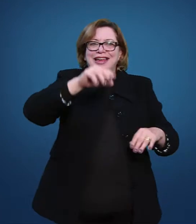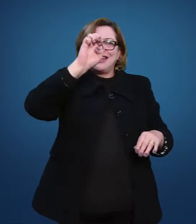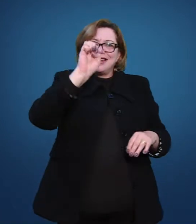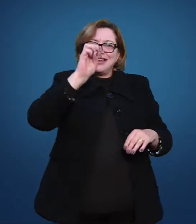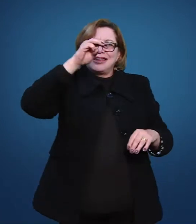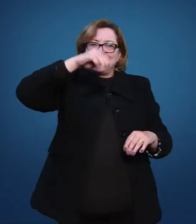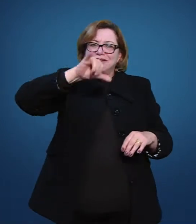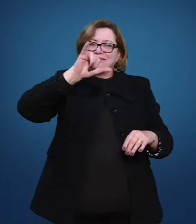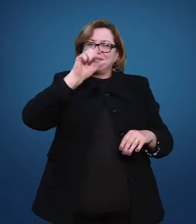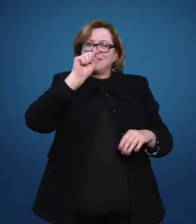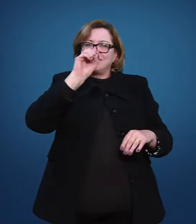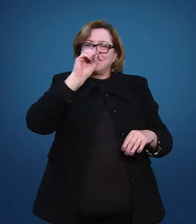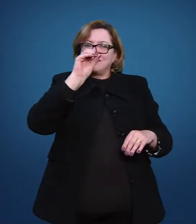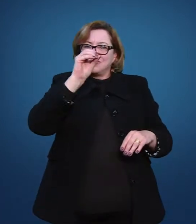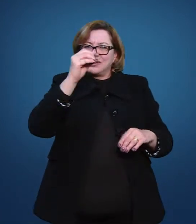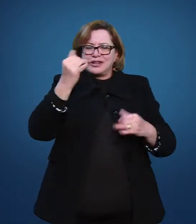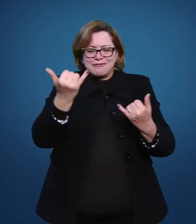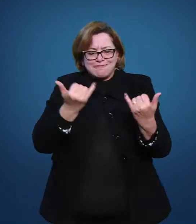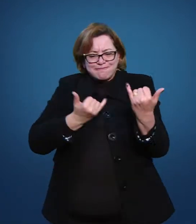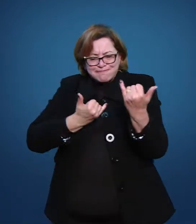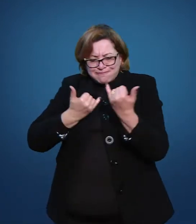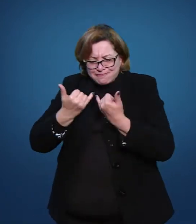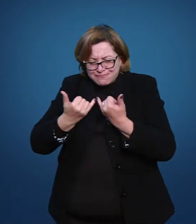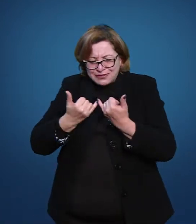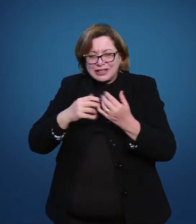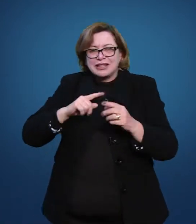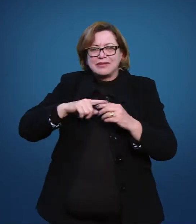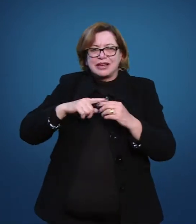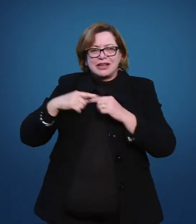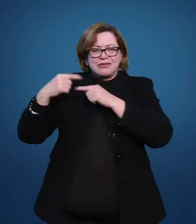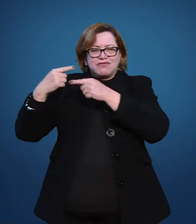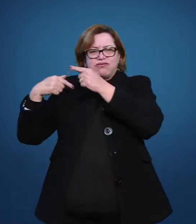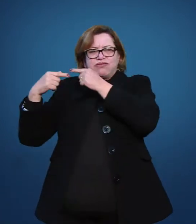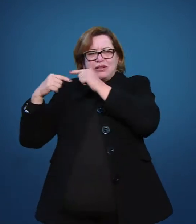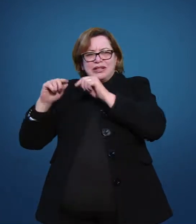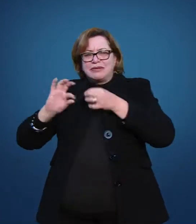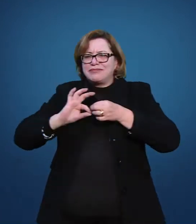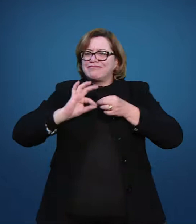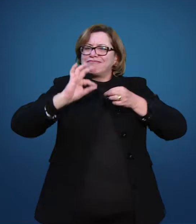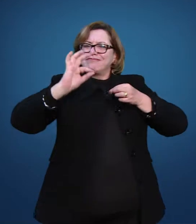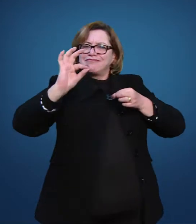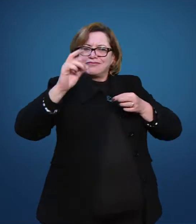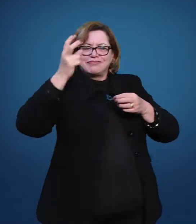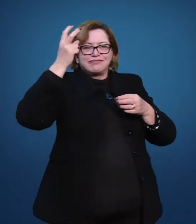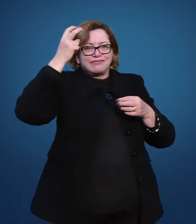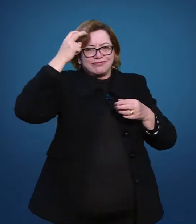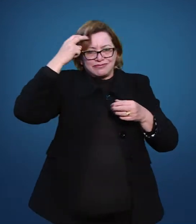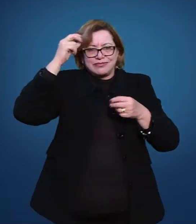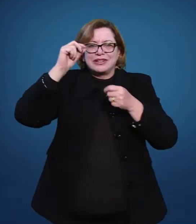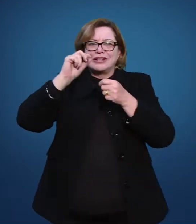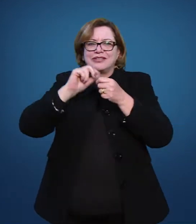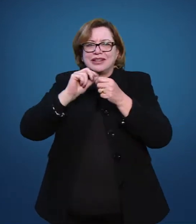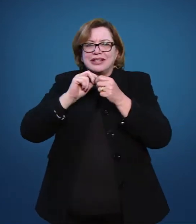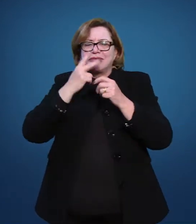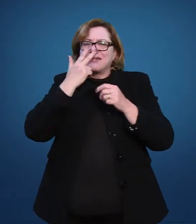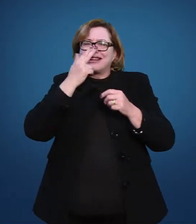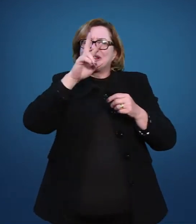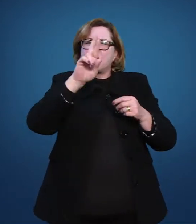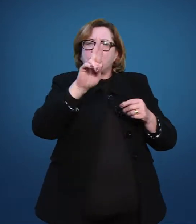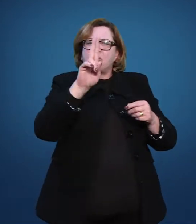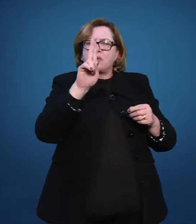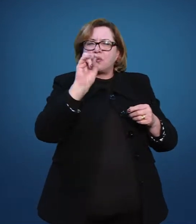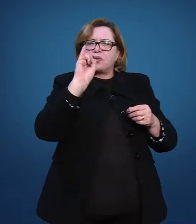sinais que nós recebemos. O tempo, as distâncias culturais são grandes causadores de ruídos